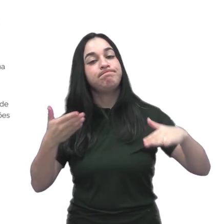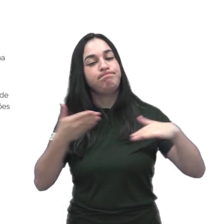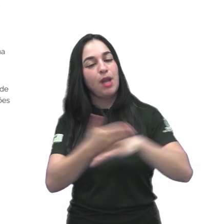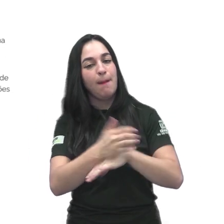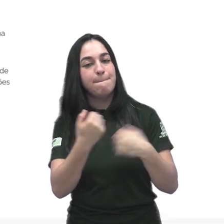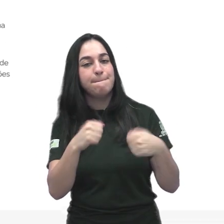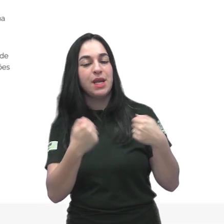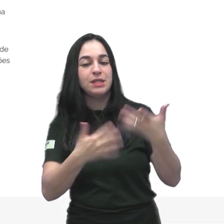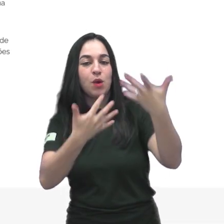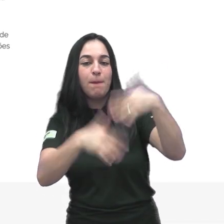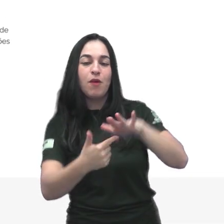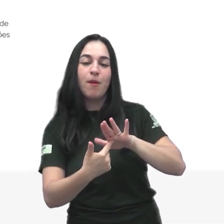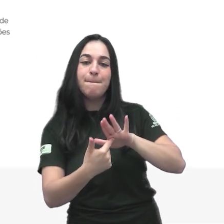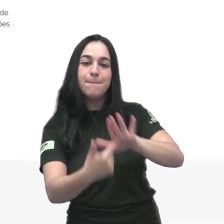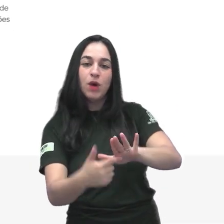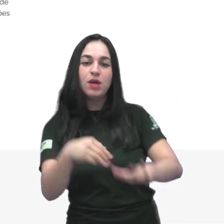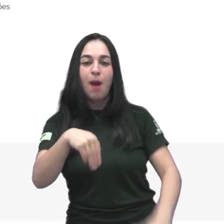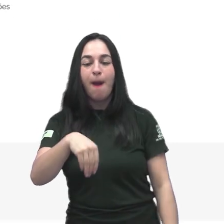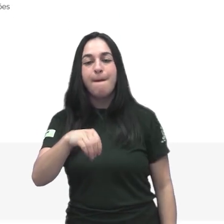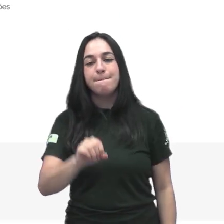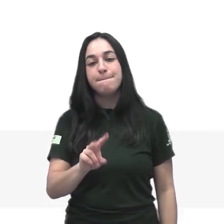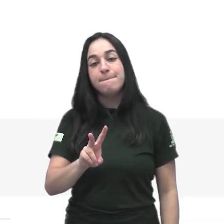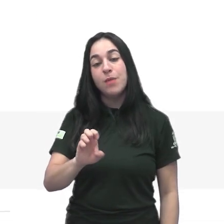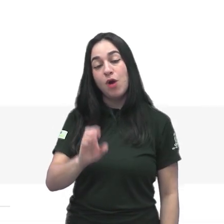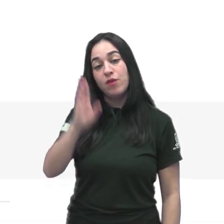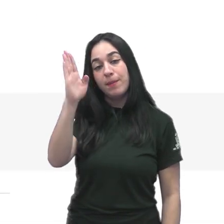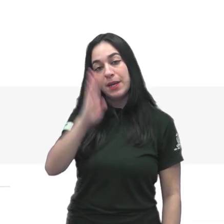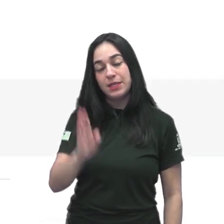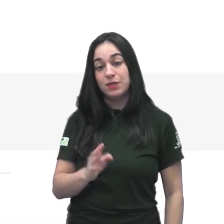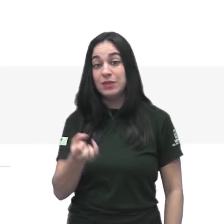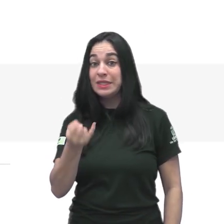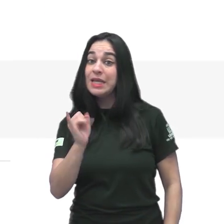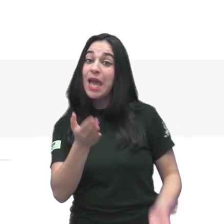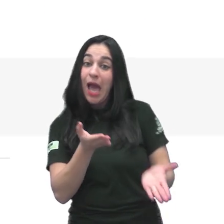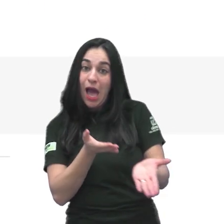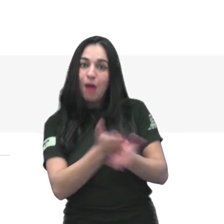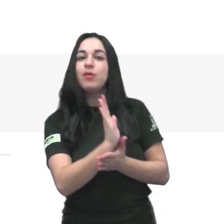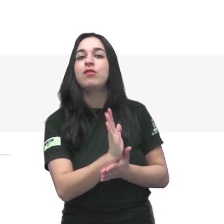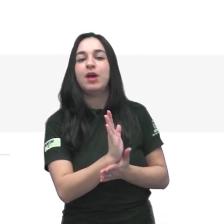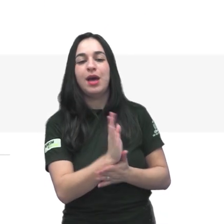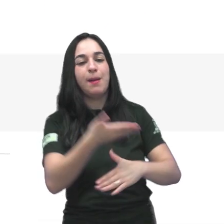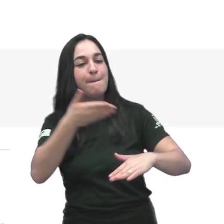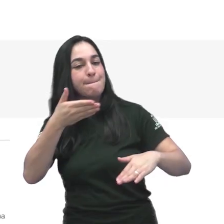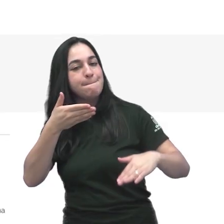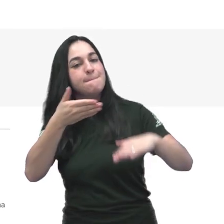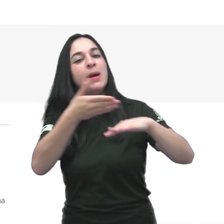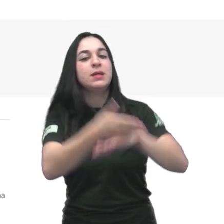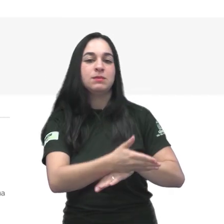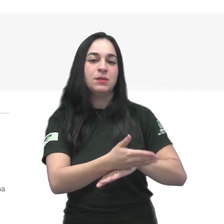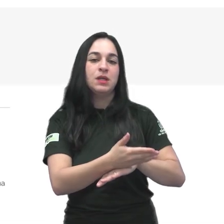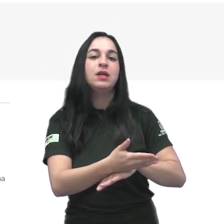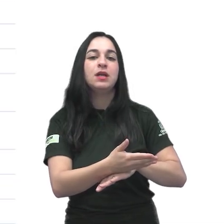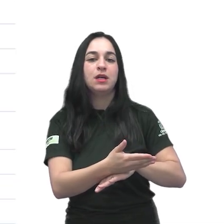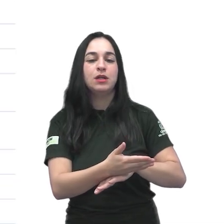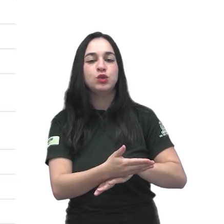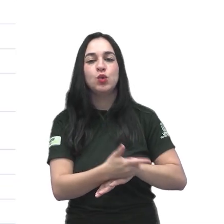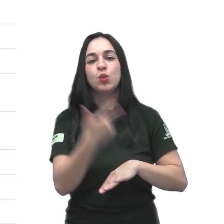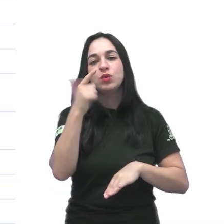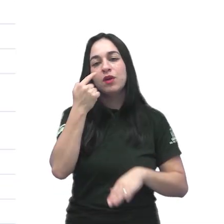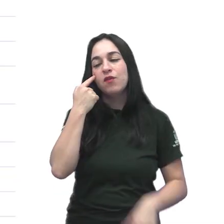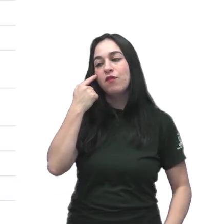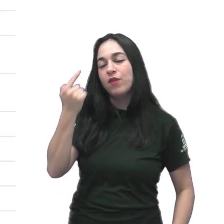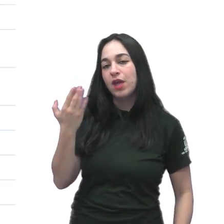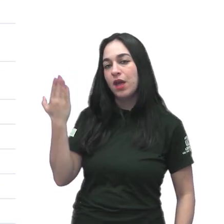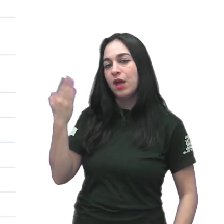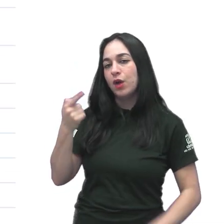participar do programa, é preciso comprovar os requisitos na página do Move Brasil. Após a aprovação, o participante